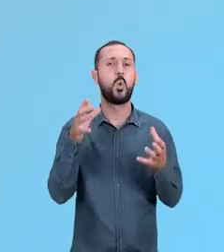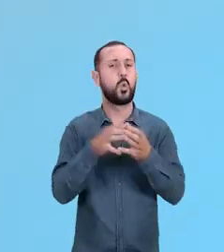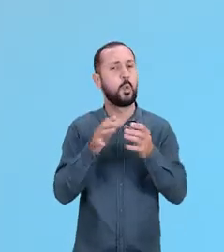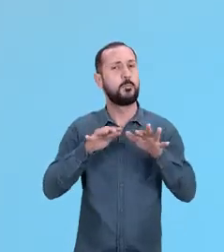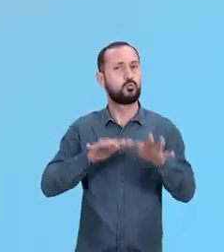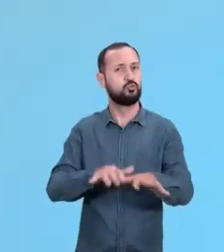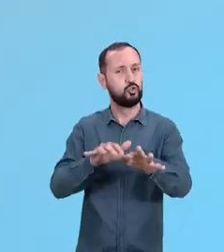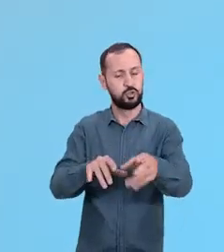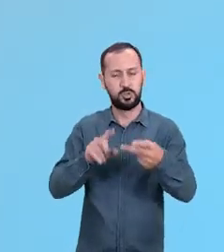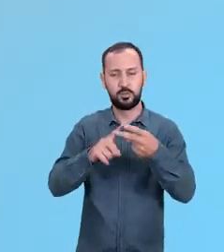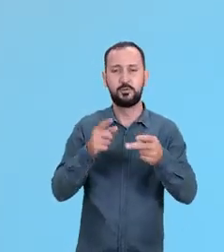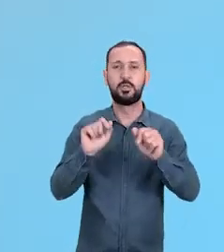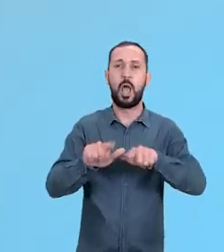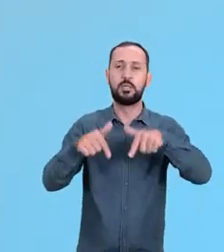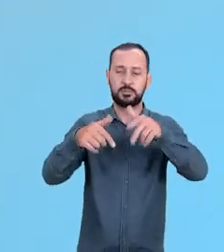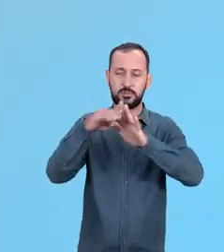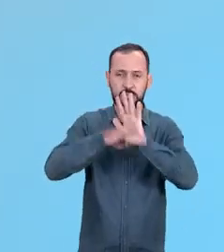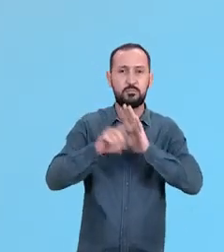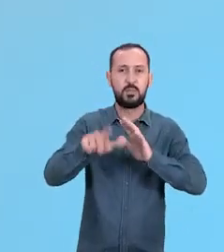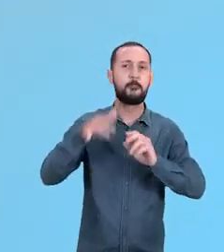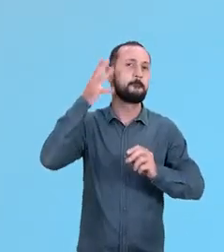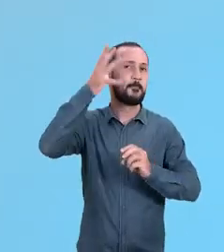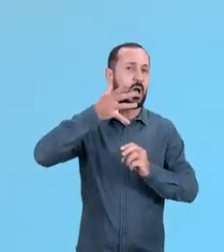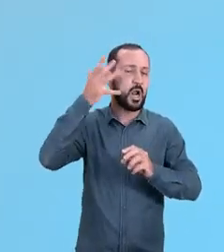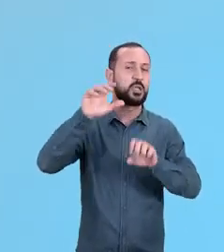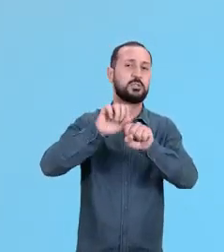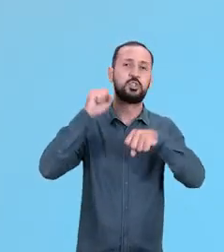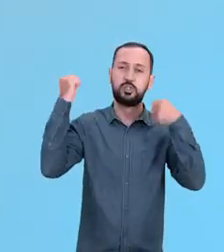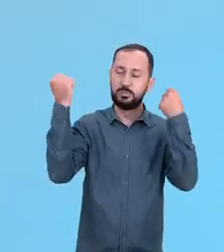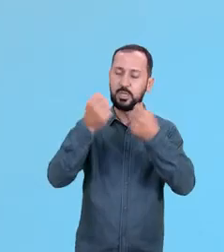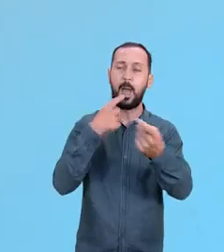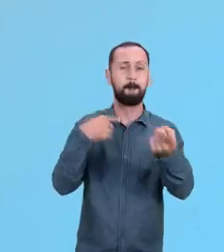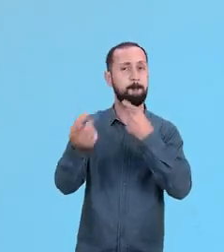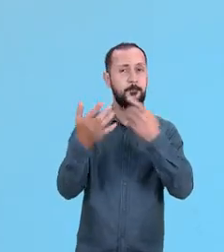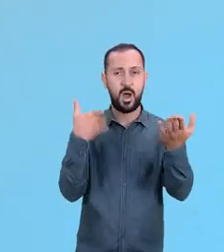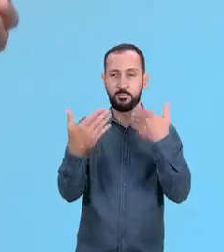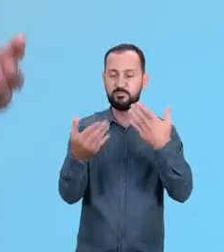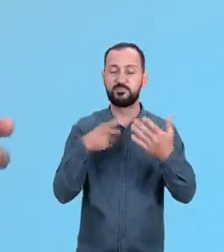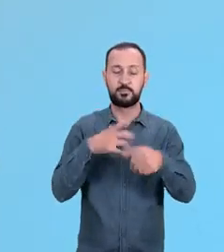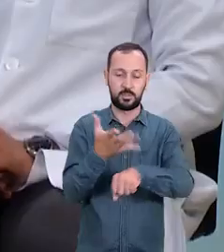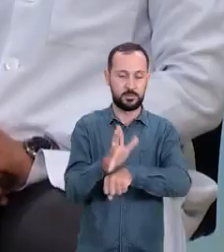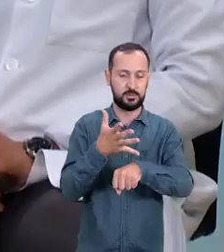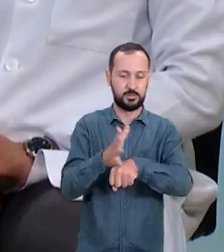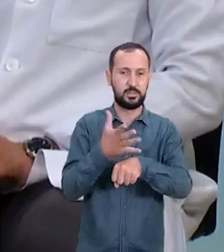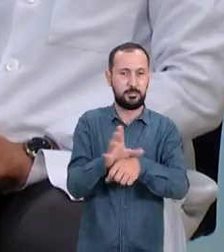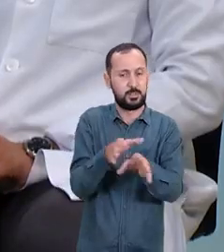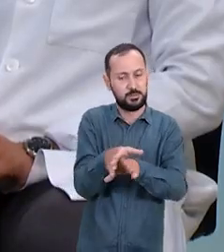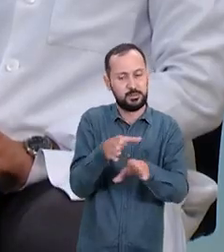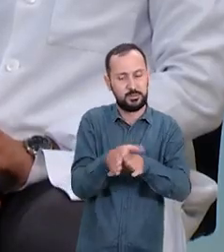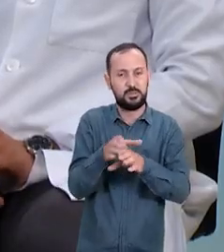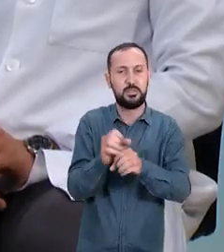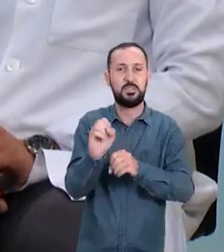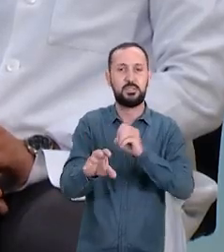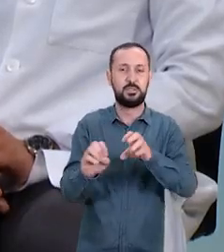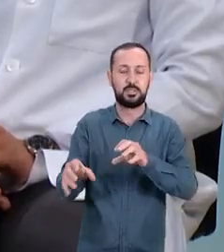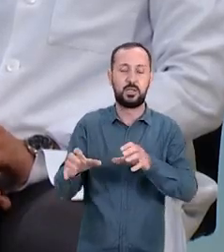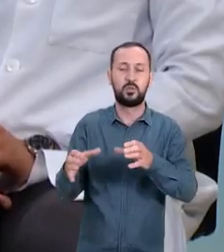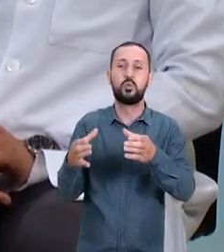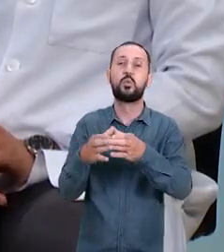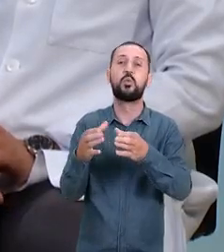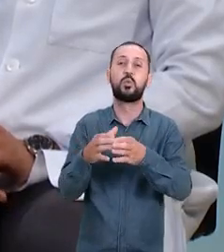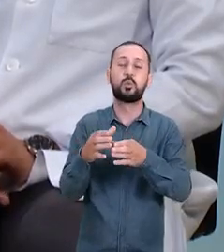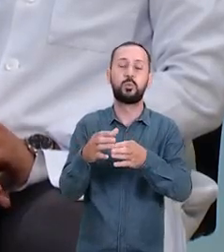tem ações, tem palestras, tem seminários, existe o treinamento dos